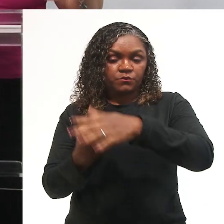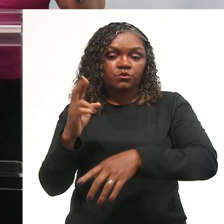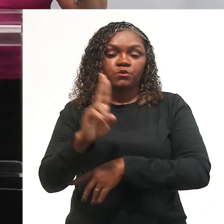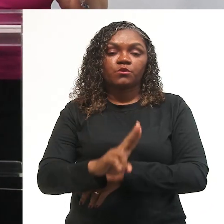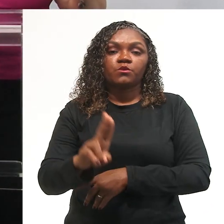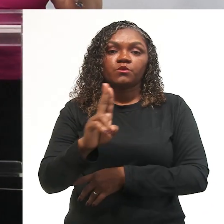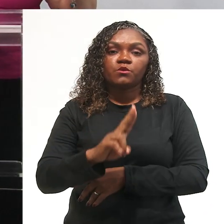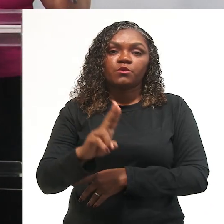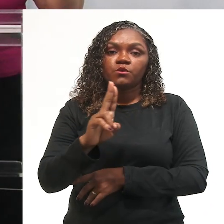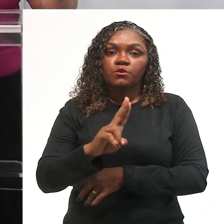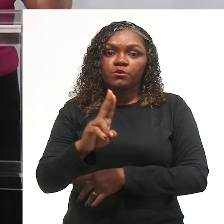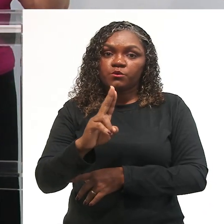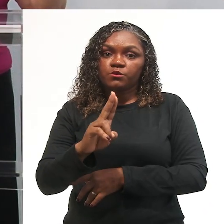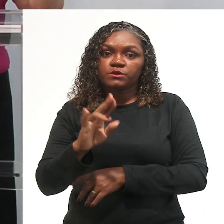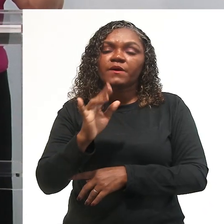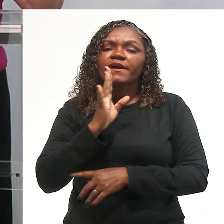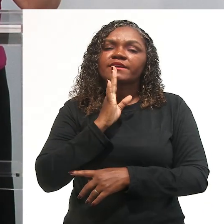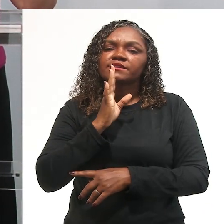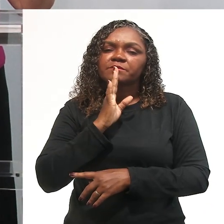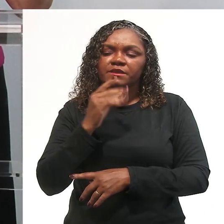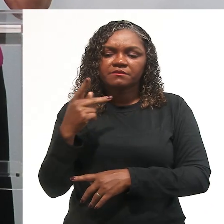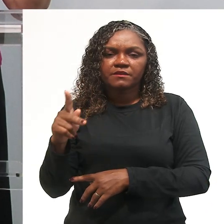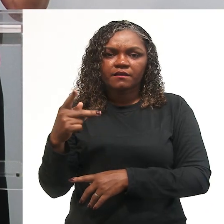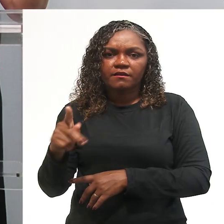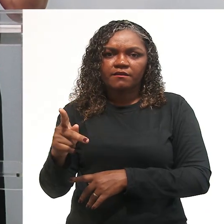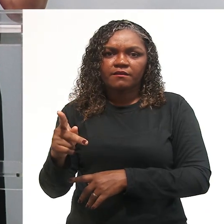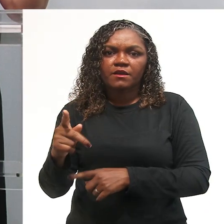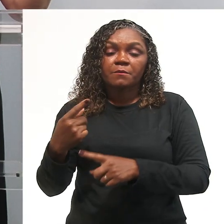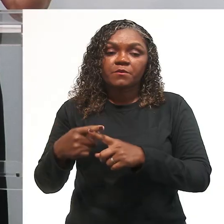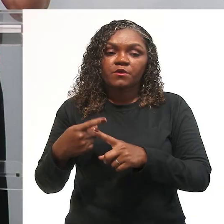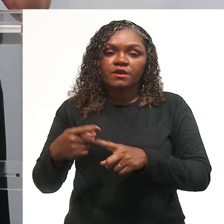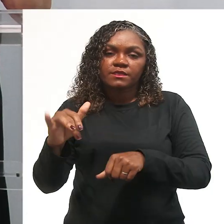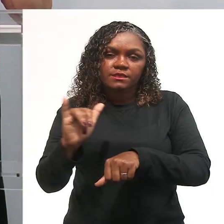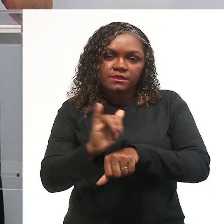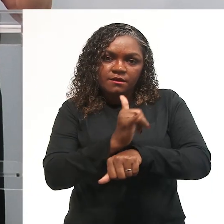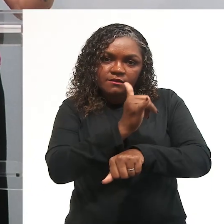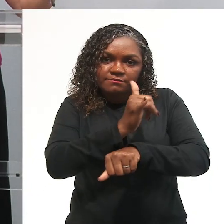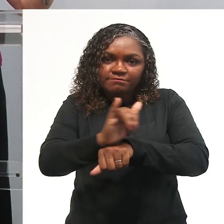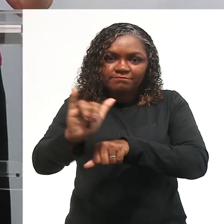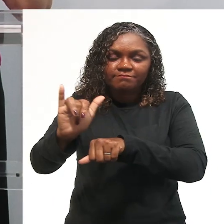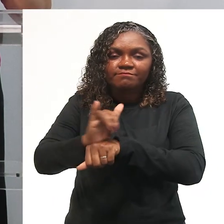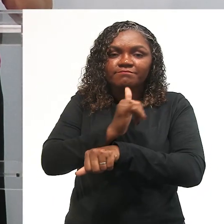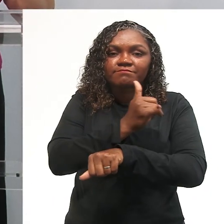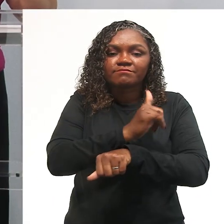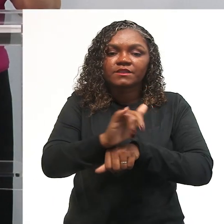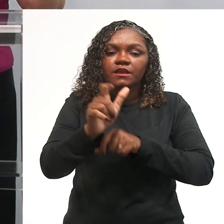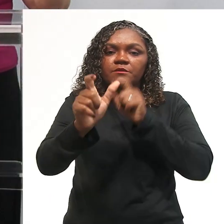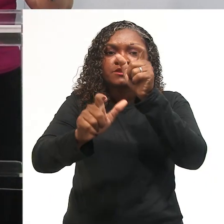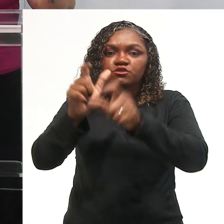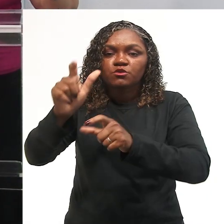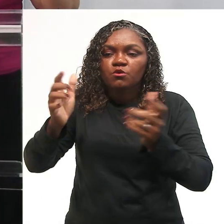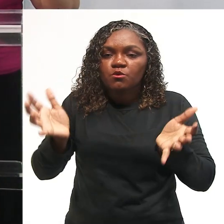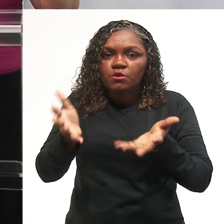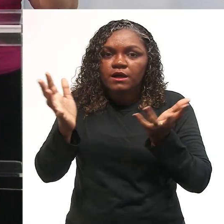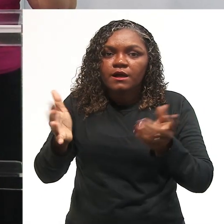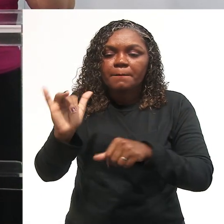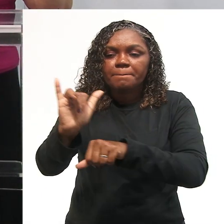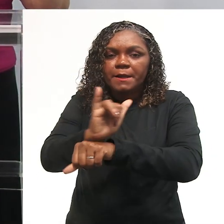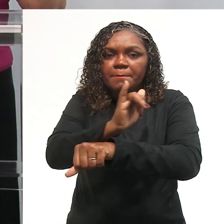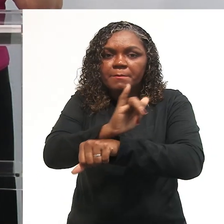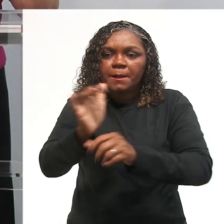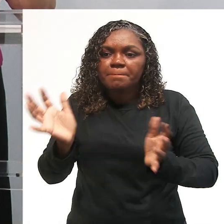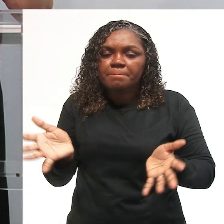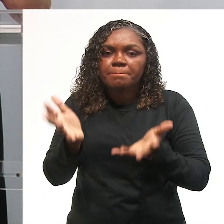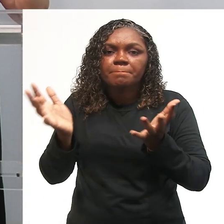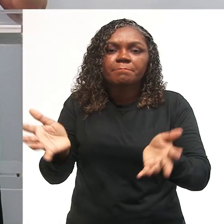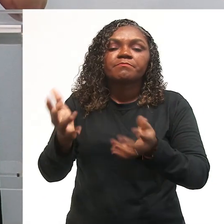sua expertise, de forma mais estratégica, já preparando o seu pessoal, né? Por